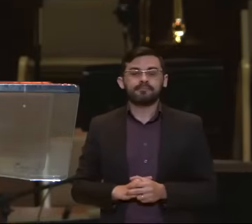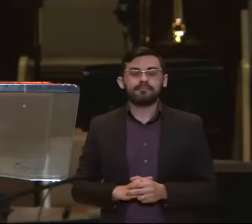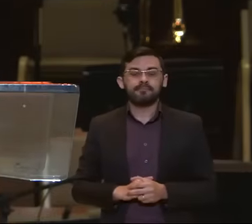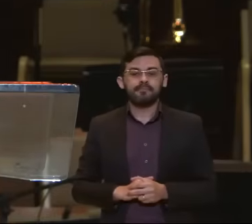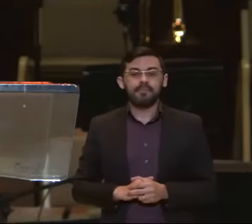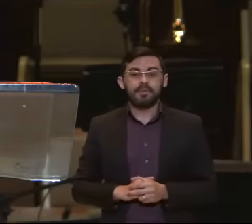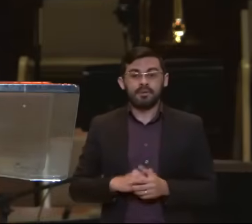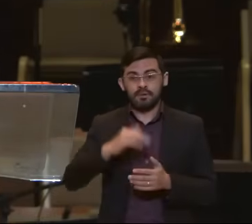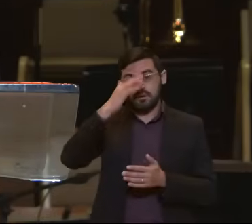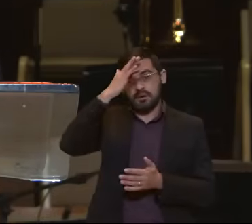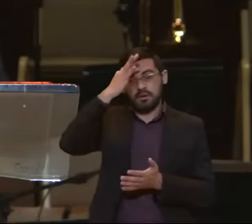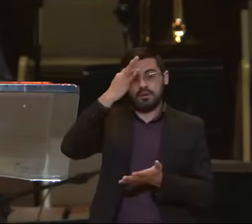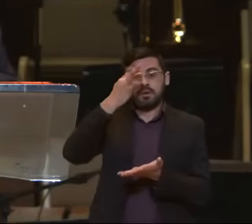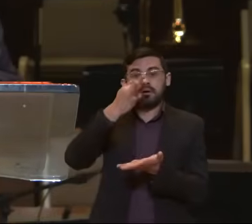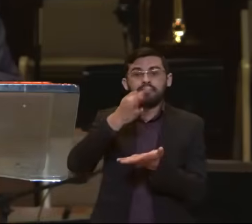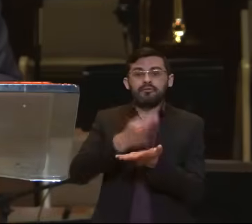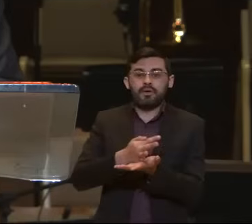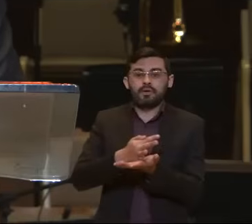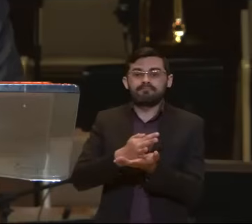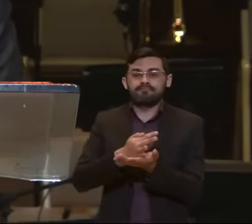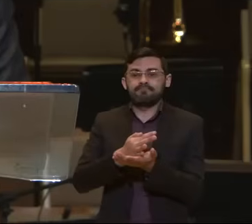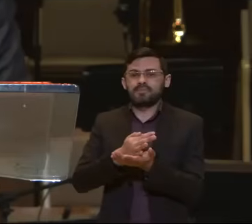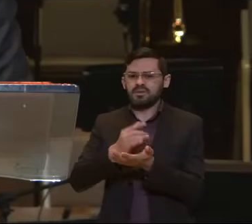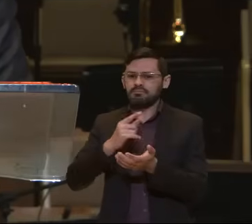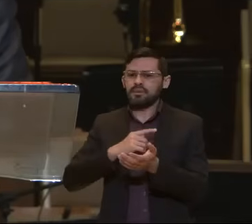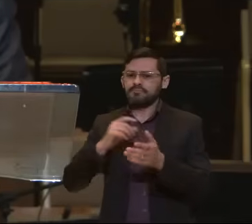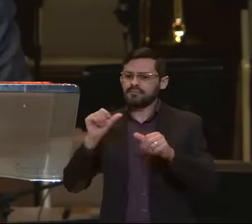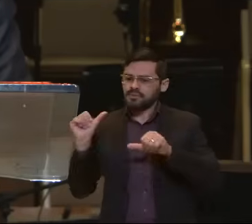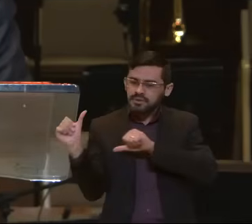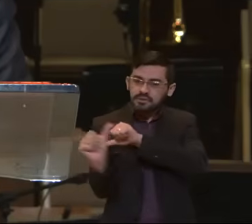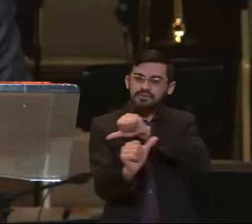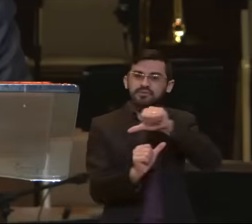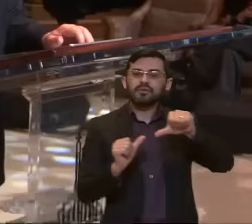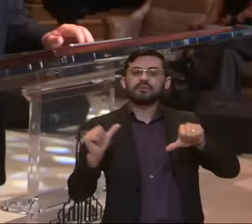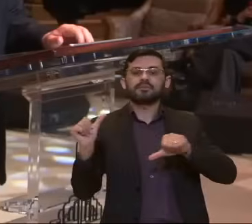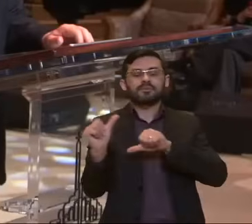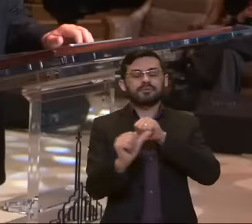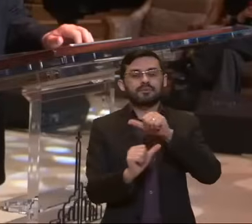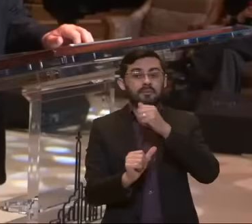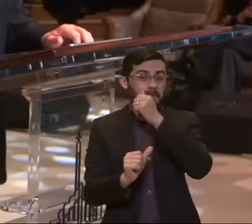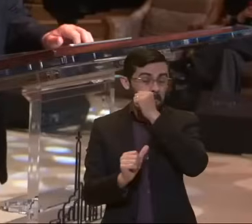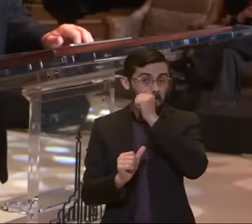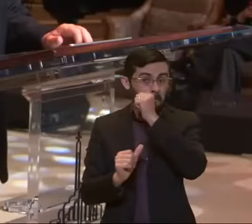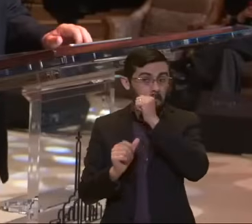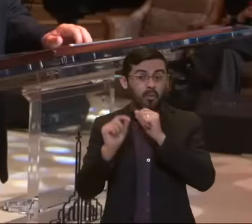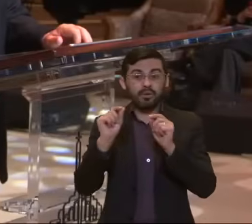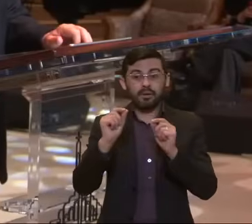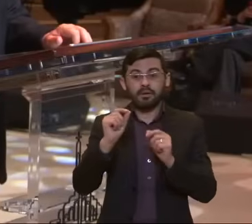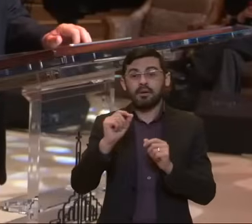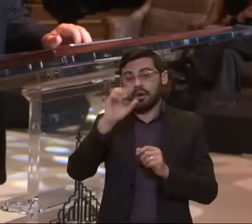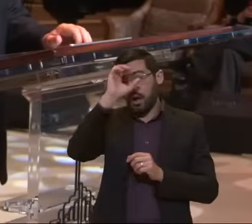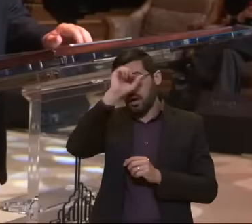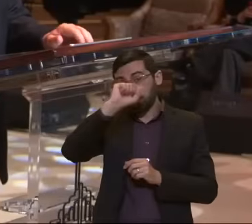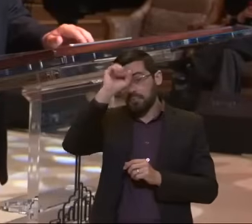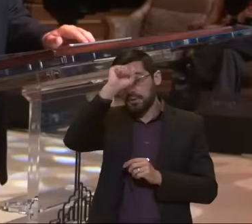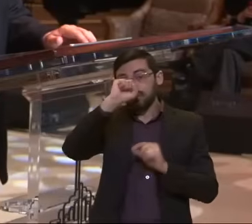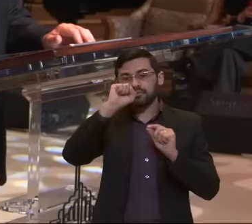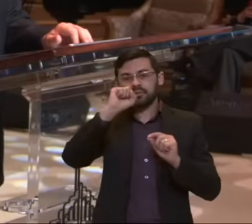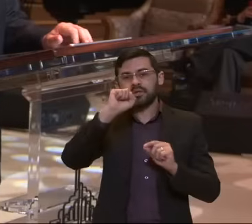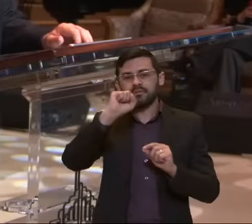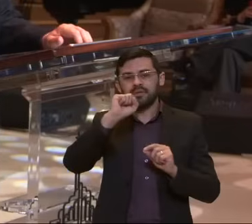A fé transformadora é aquela em que aprendemos a dizer não a